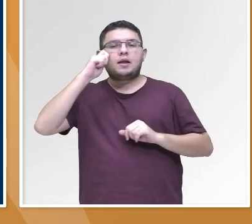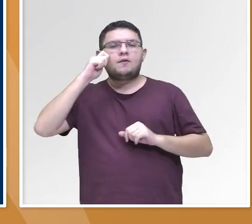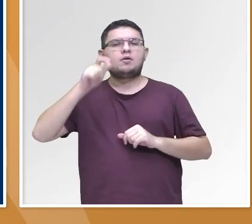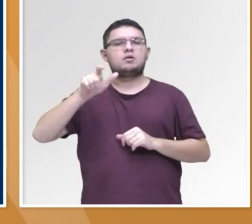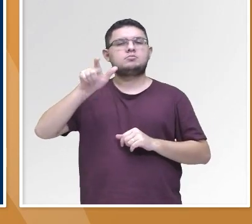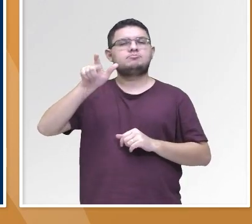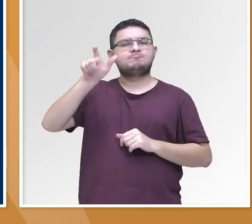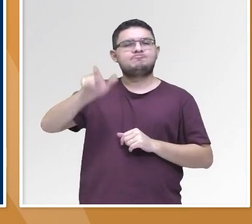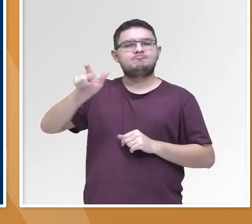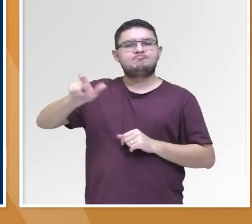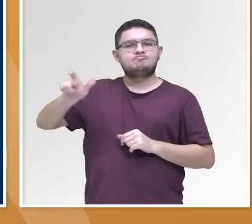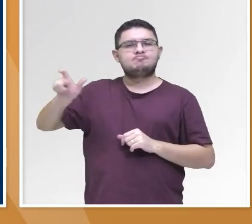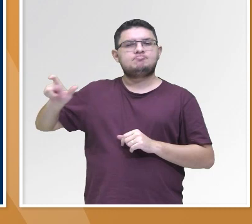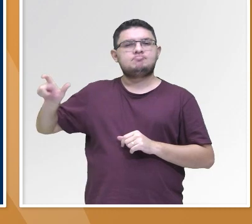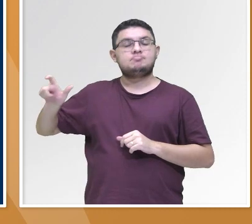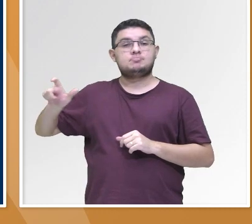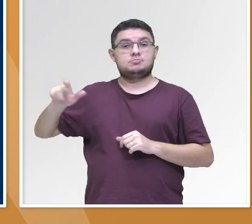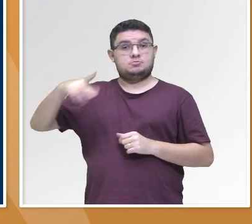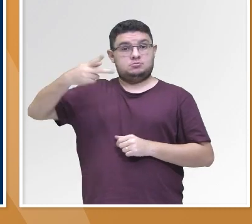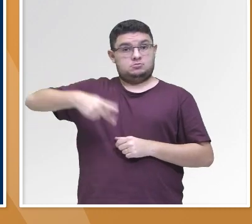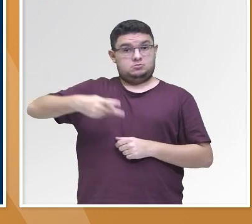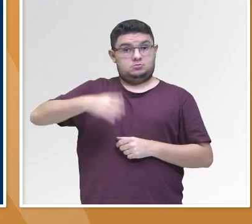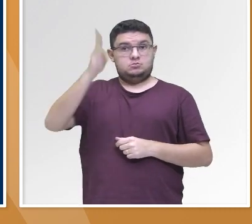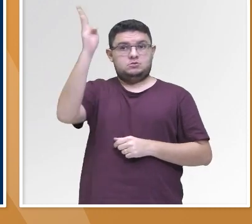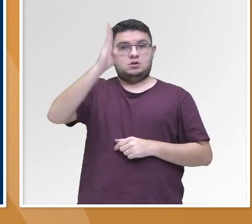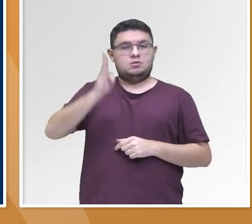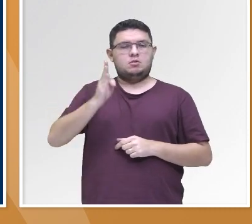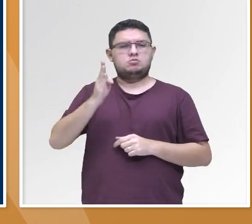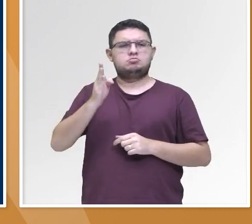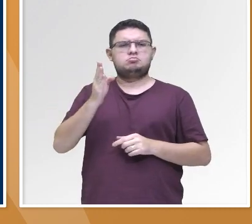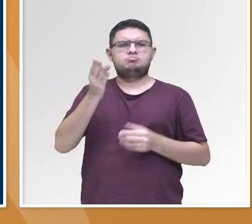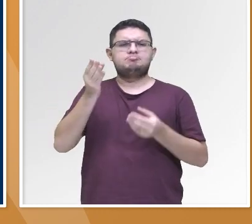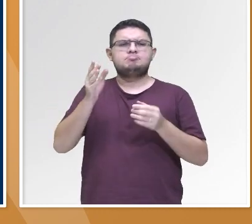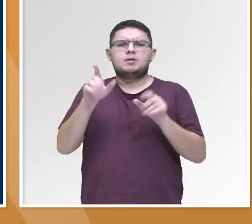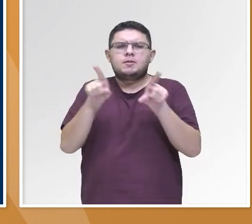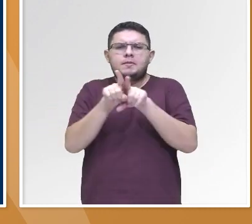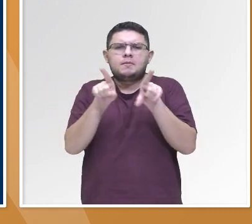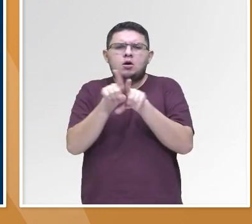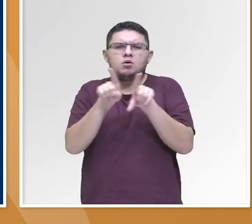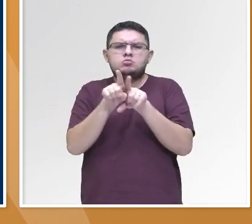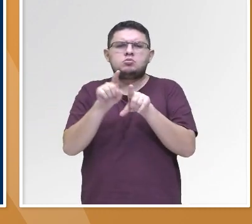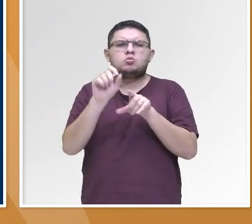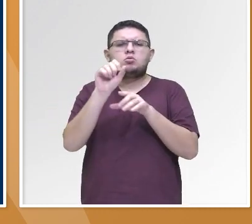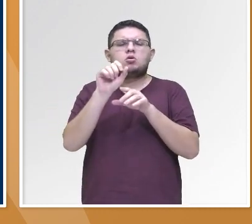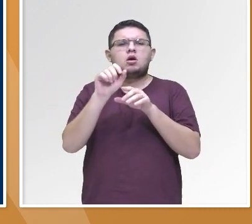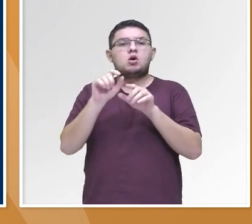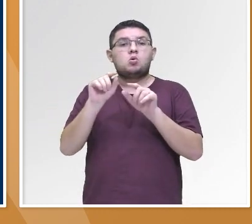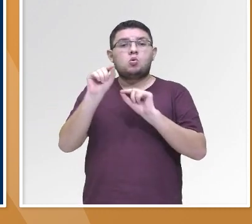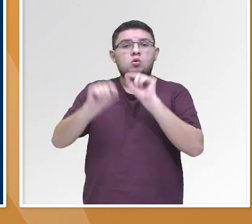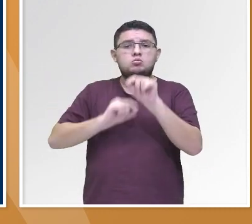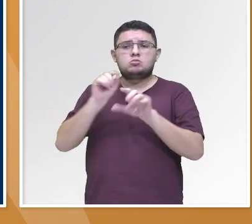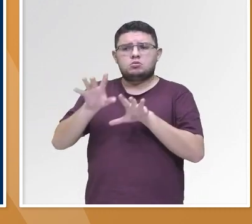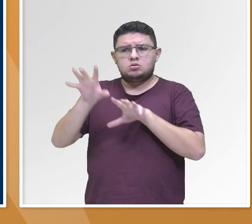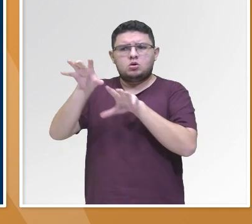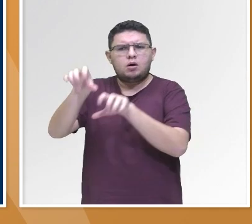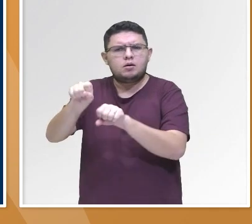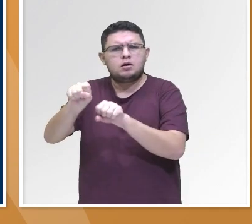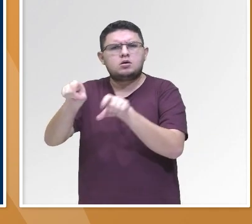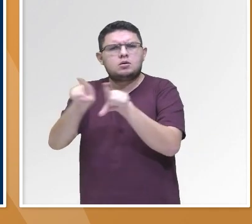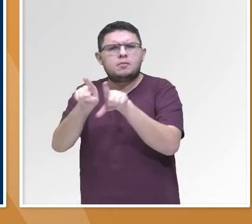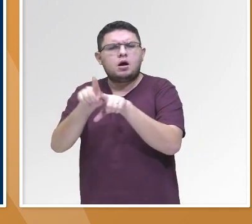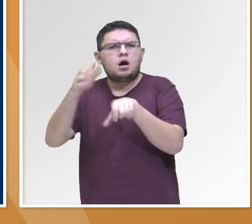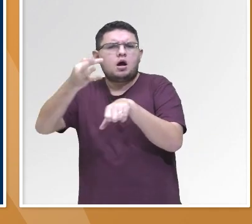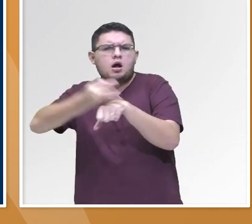Como assim, professor? Não entendi muito bem o que o título dessa aula quer dizer. Africanos no Brasil, dominação e resistência. Então, reflita